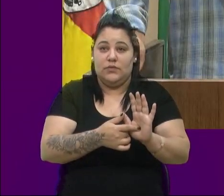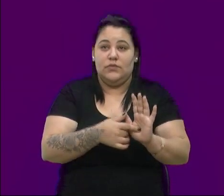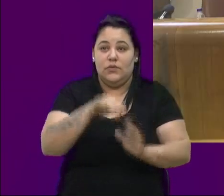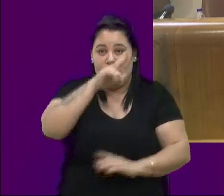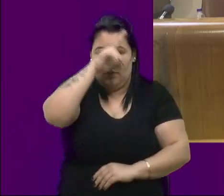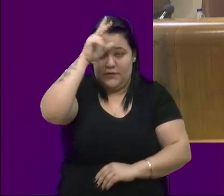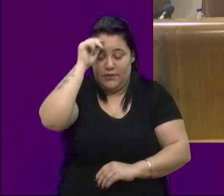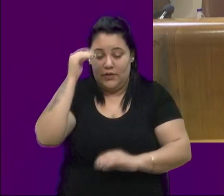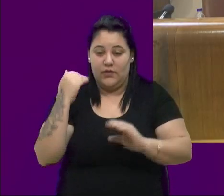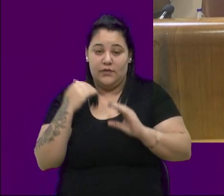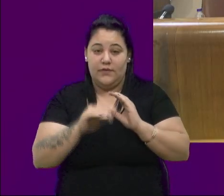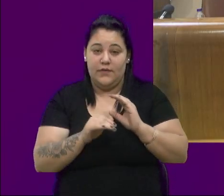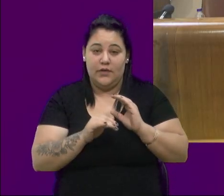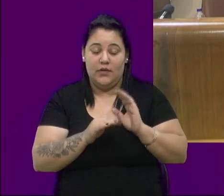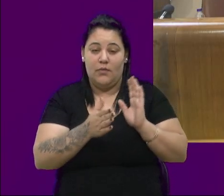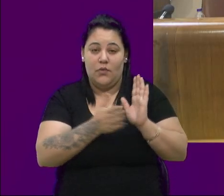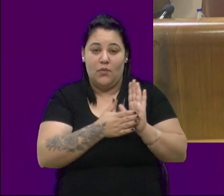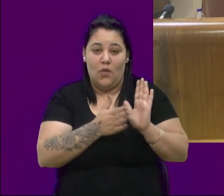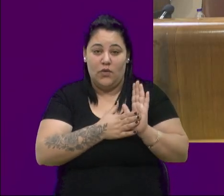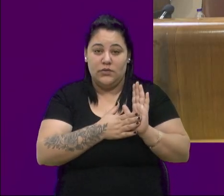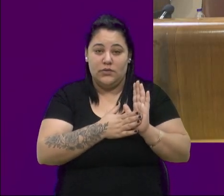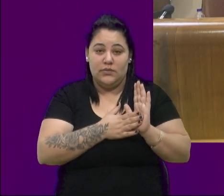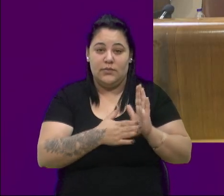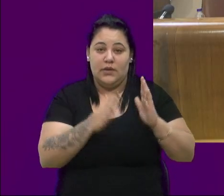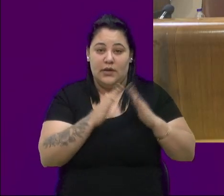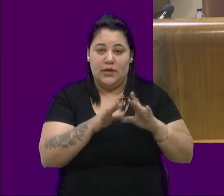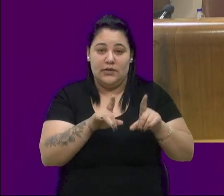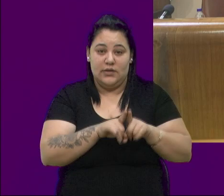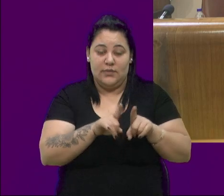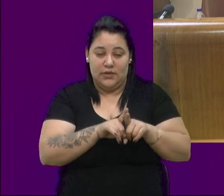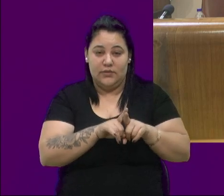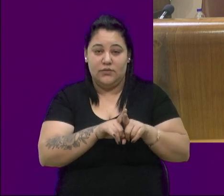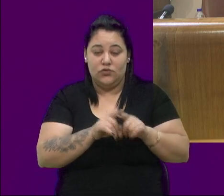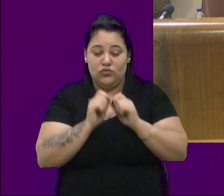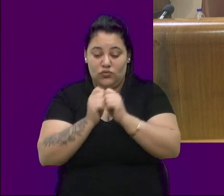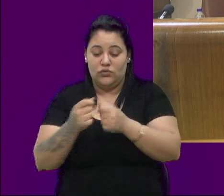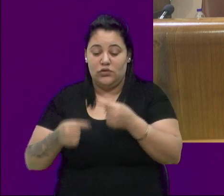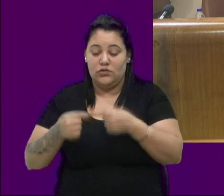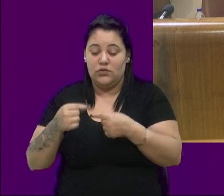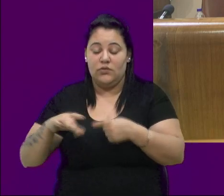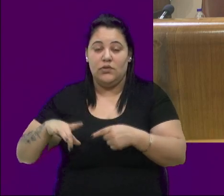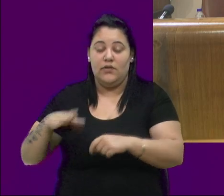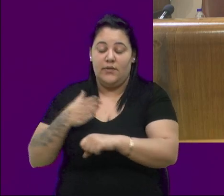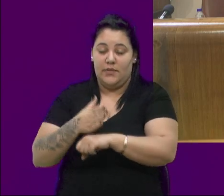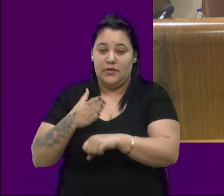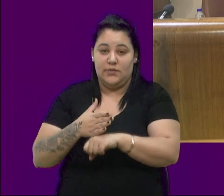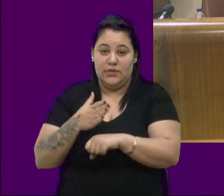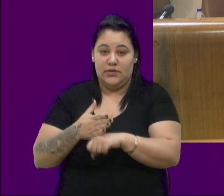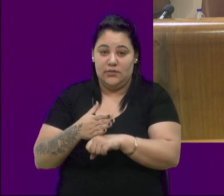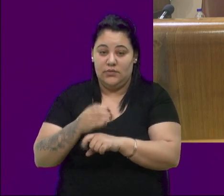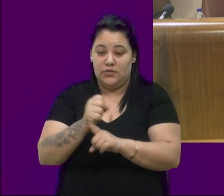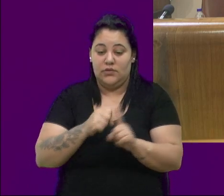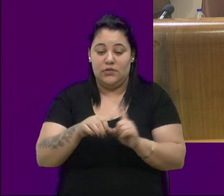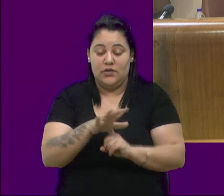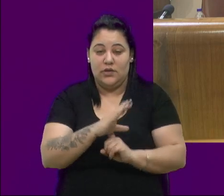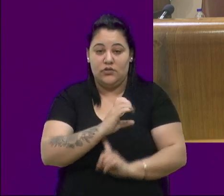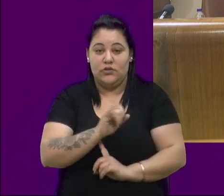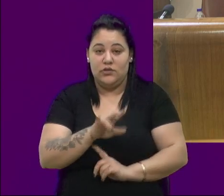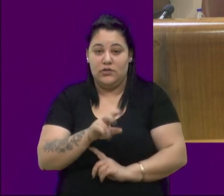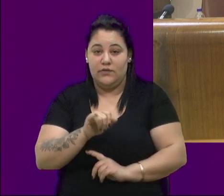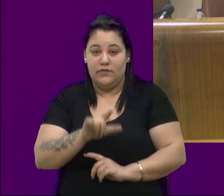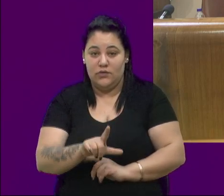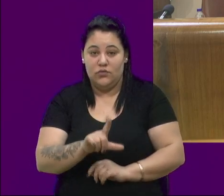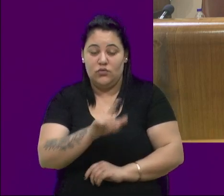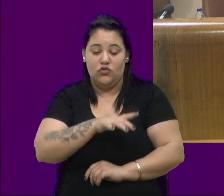mande essa proposta aqui para casa, fruto deste debate que teve a participação da sociedade civil, de